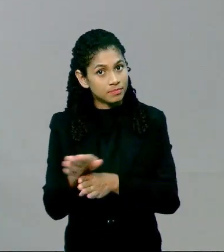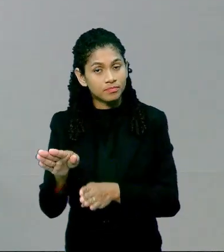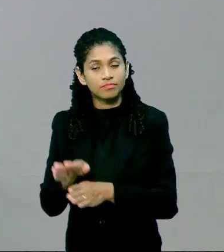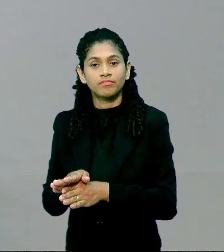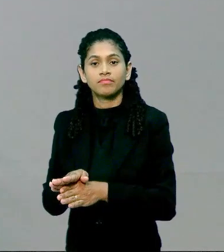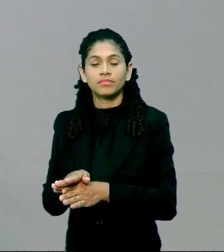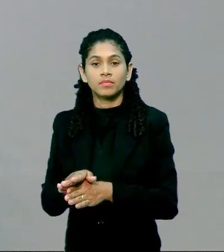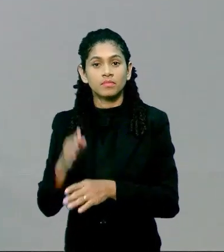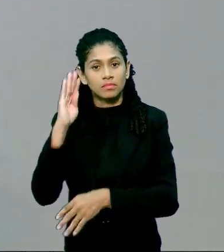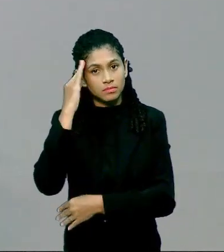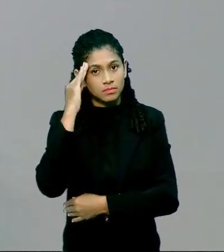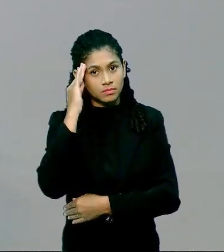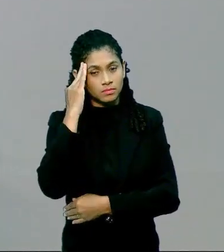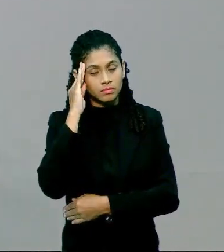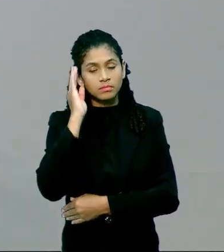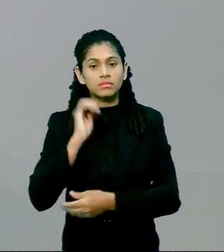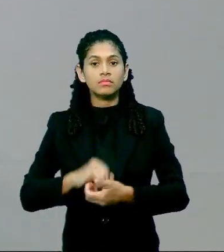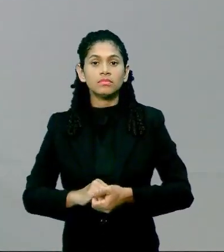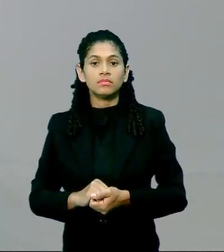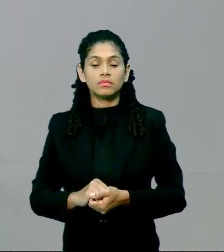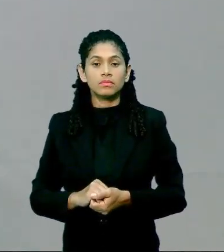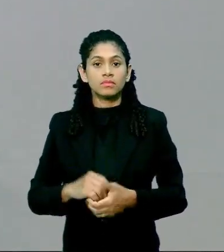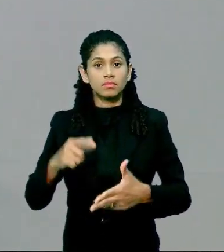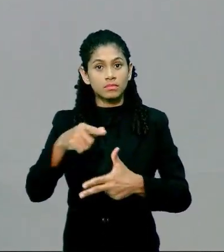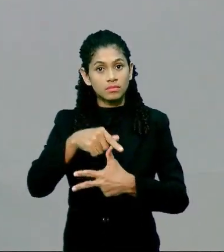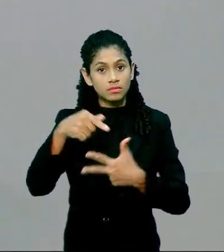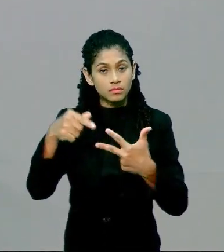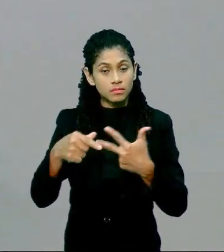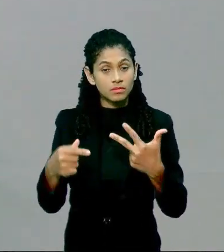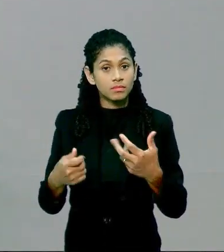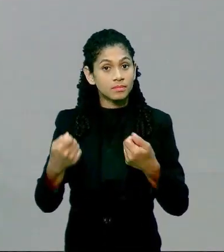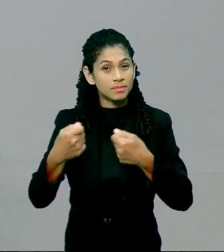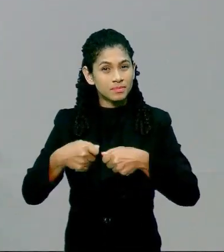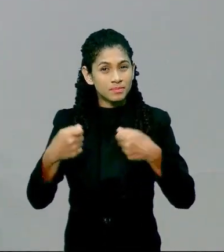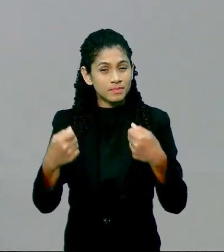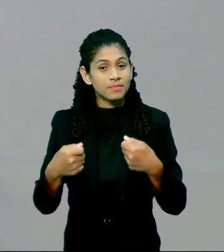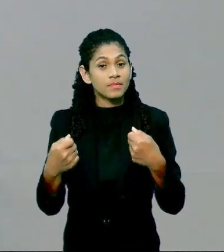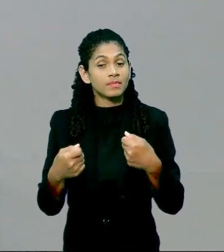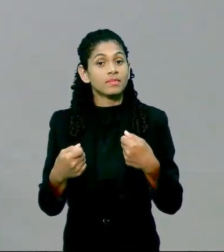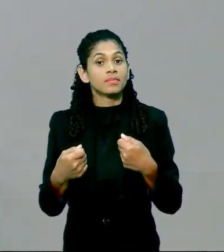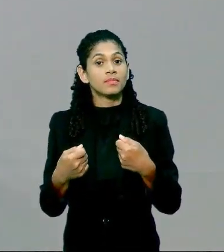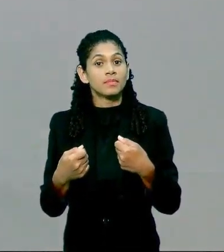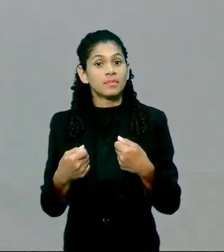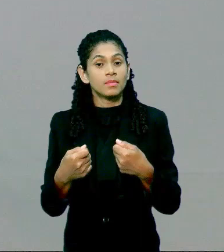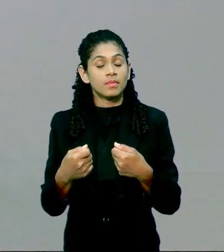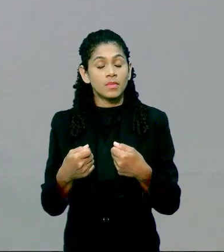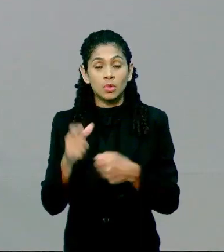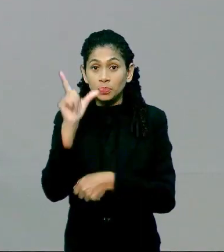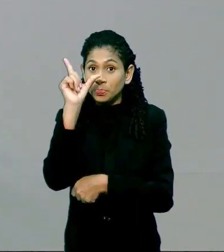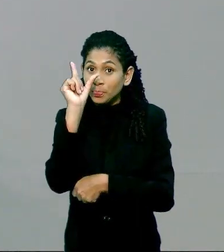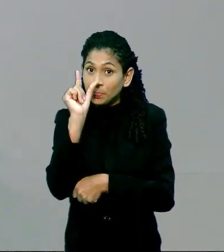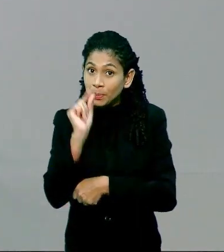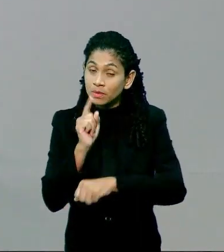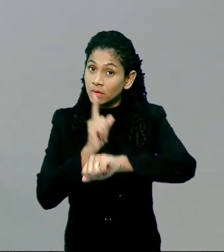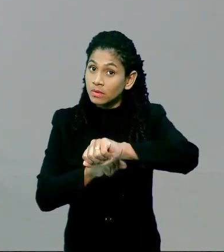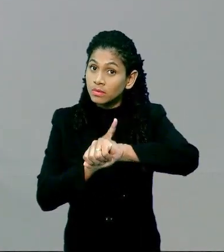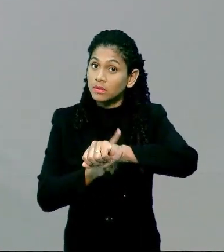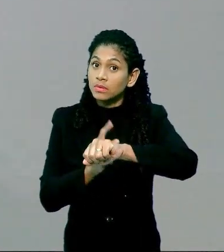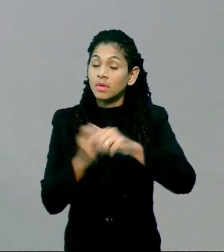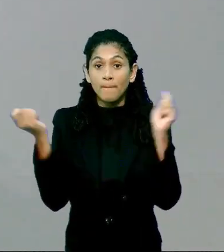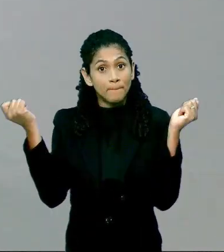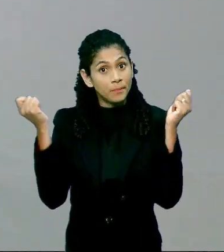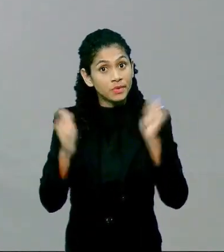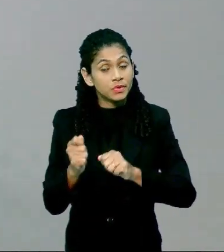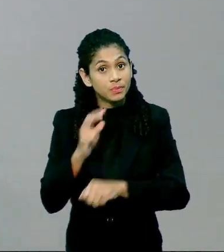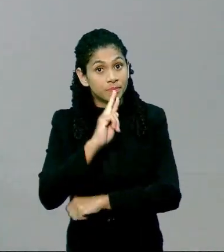vocês entendam. Como a gente está voltado para o Enem, a gente tem que apropriar-se, né? Garantir o menos tempo possível para responder a questão. Então, com